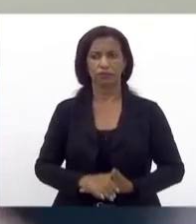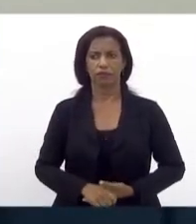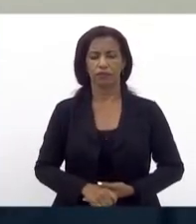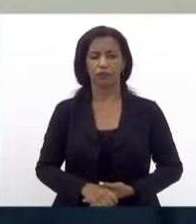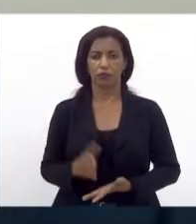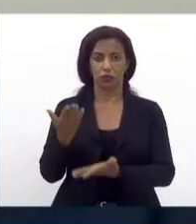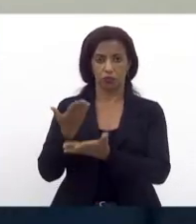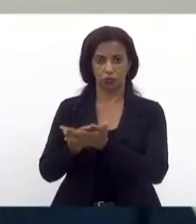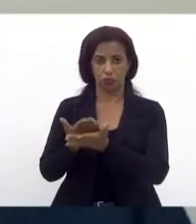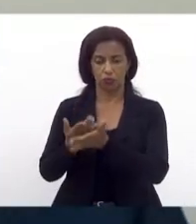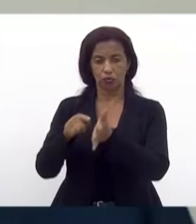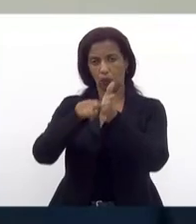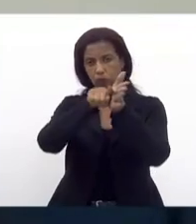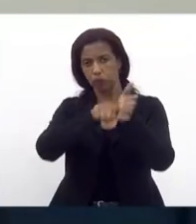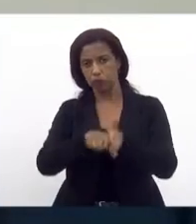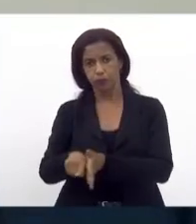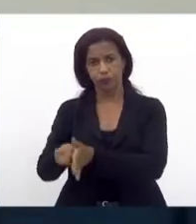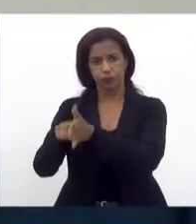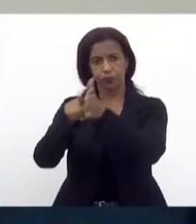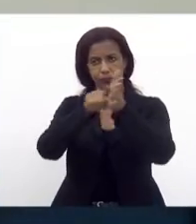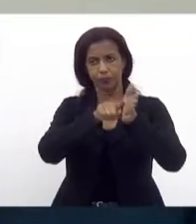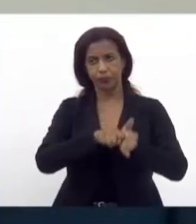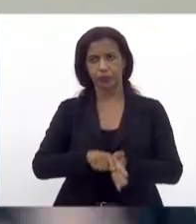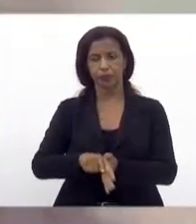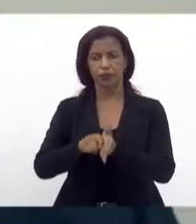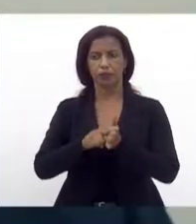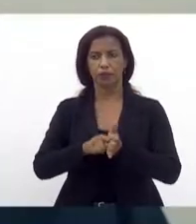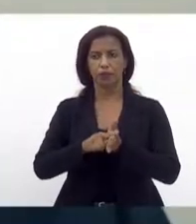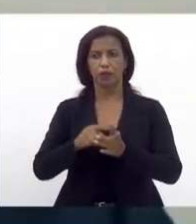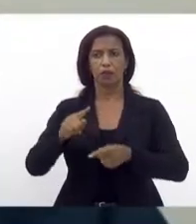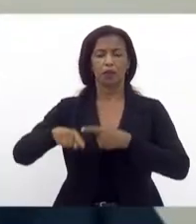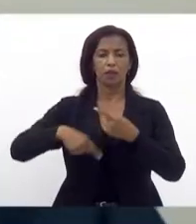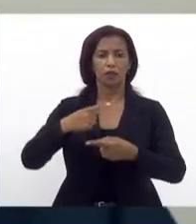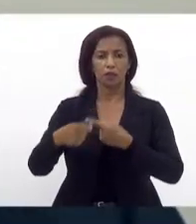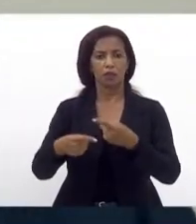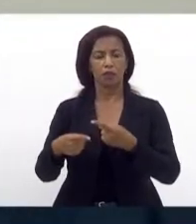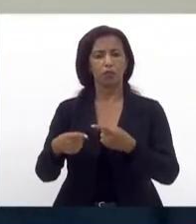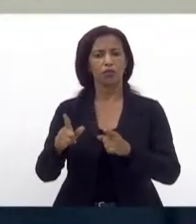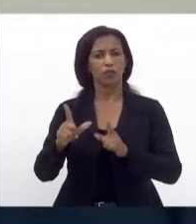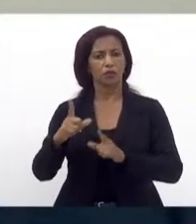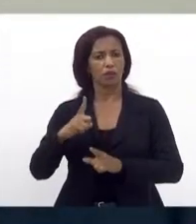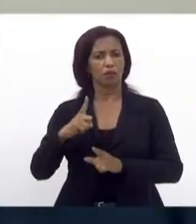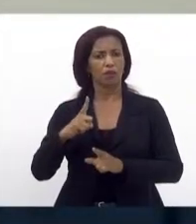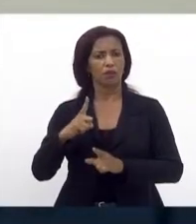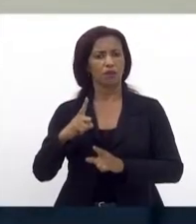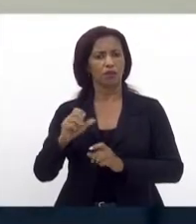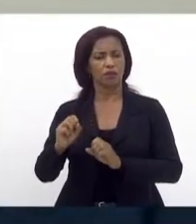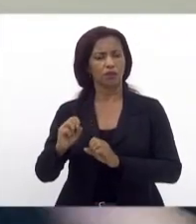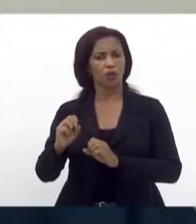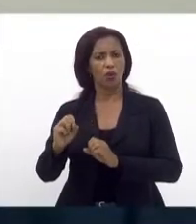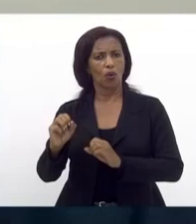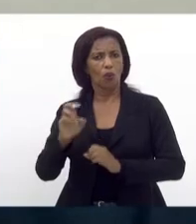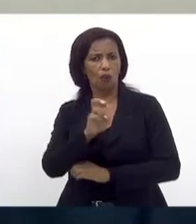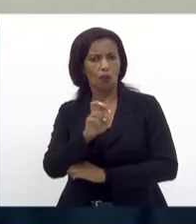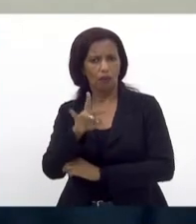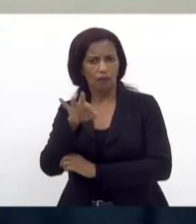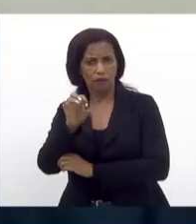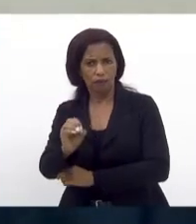um estudo, né, e depois fez também um evento, né,